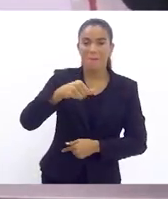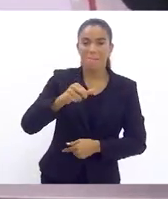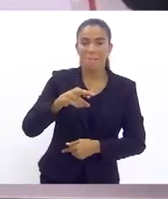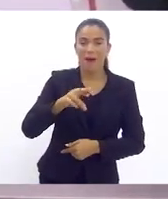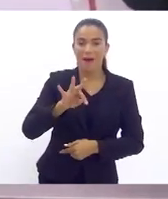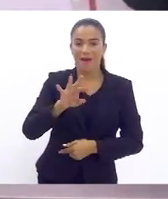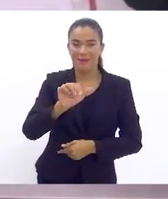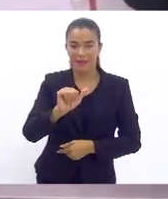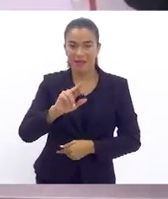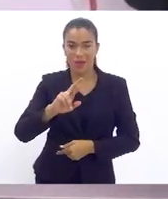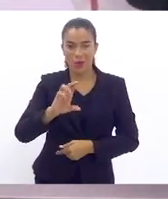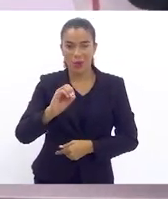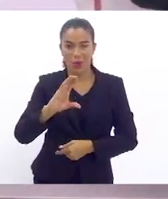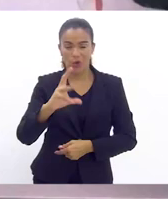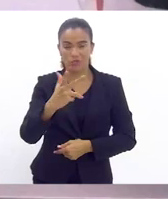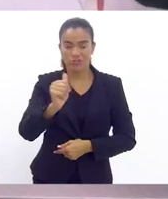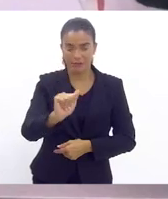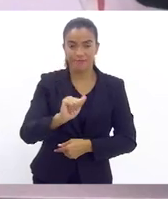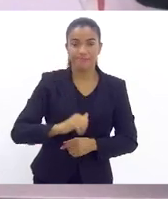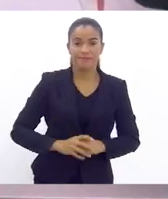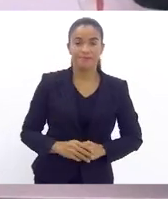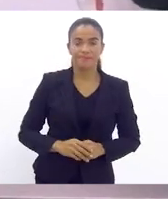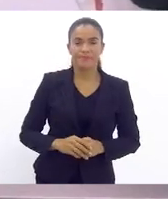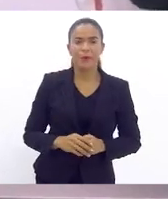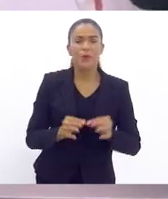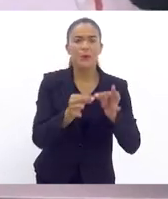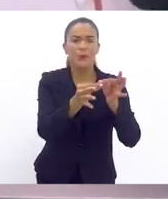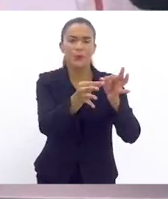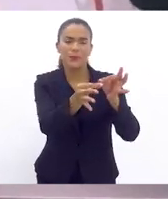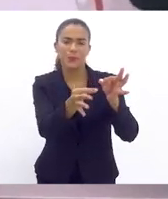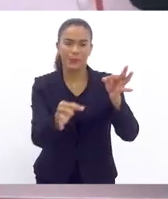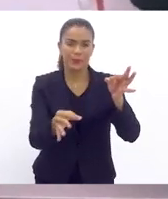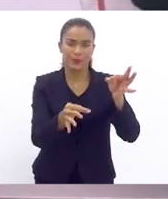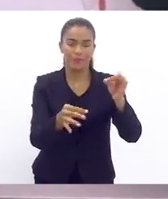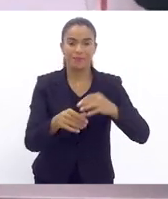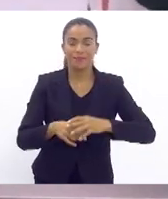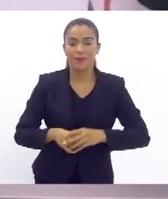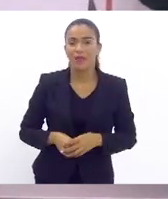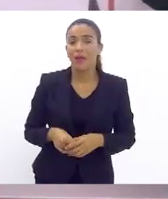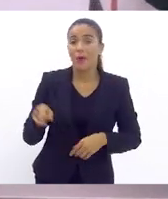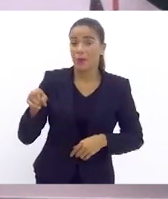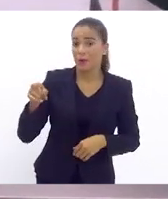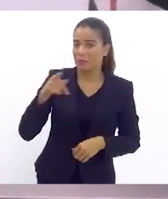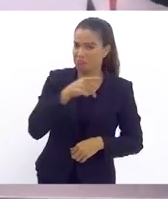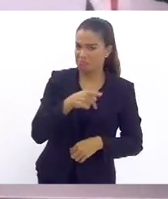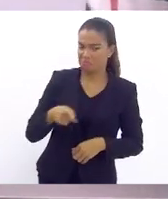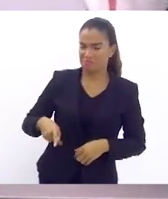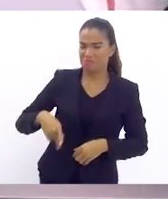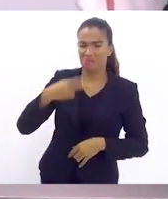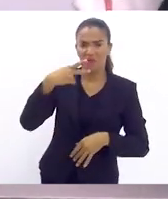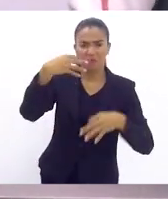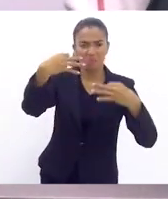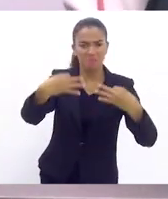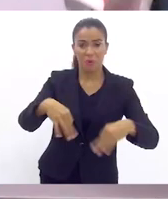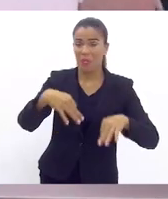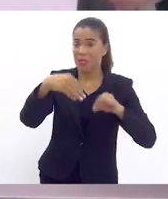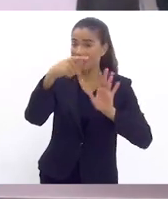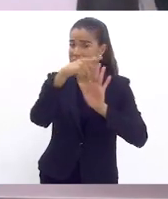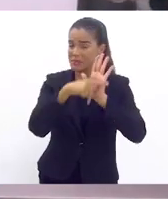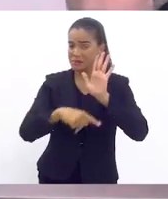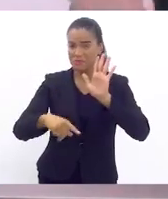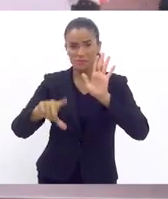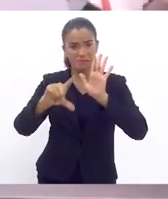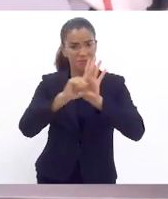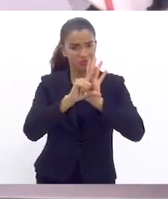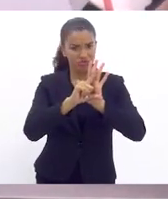que ele é cumprimentar breve comentário Presidente falou corretamente esse projeto poderia estar